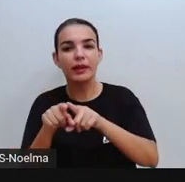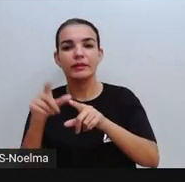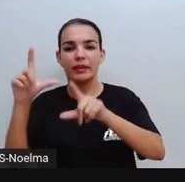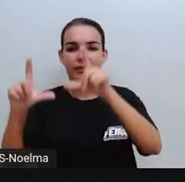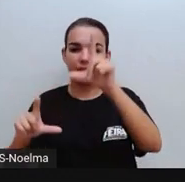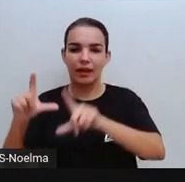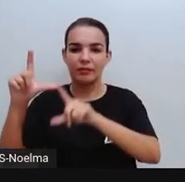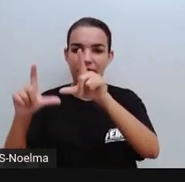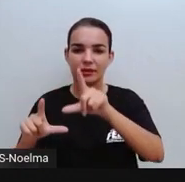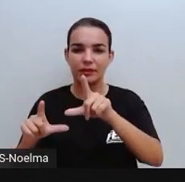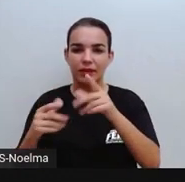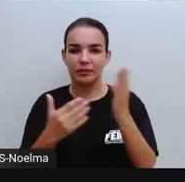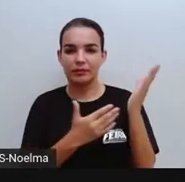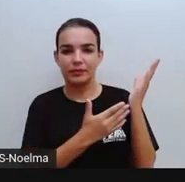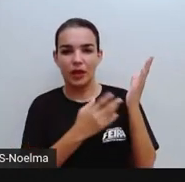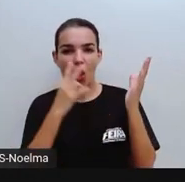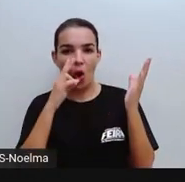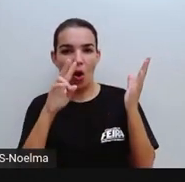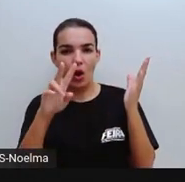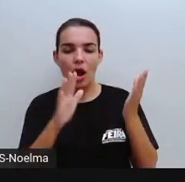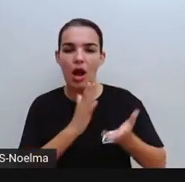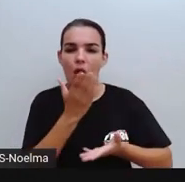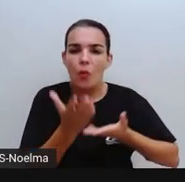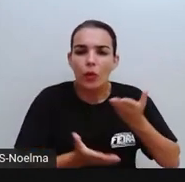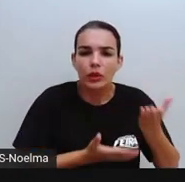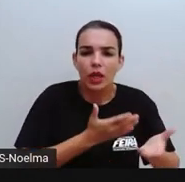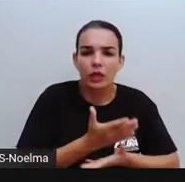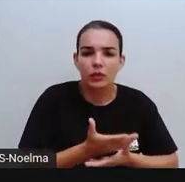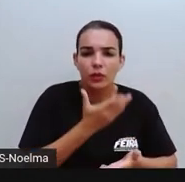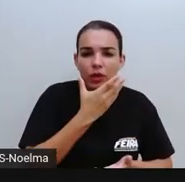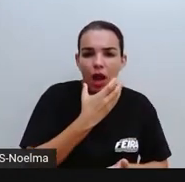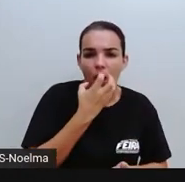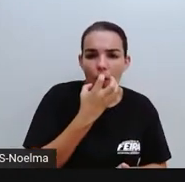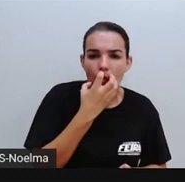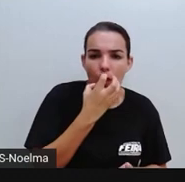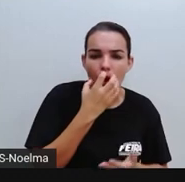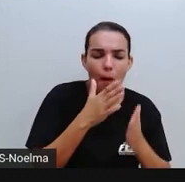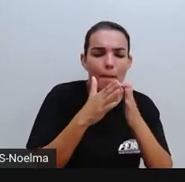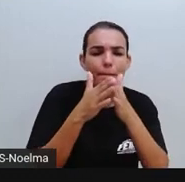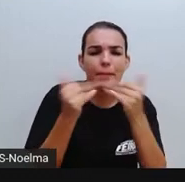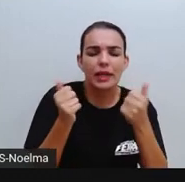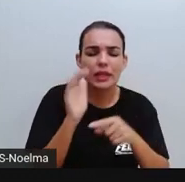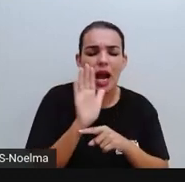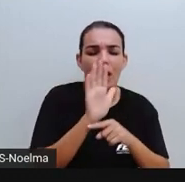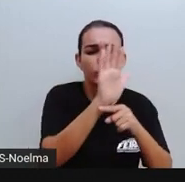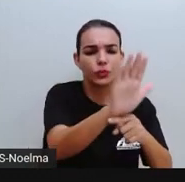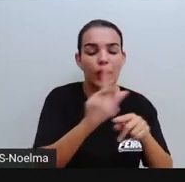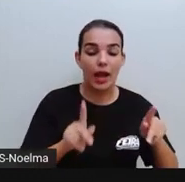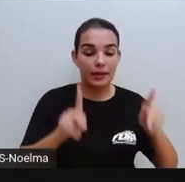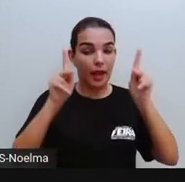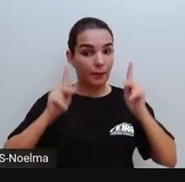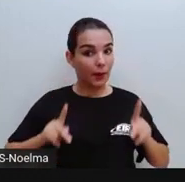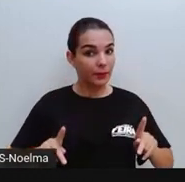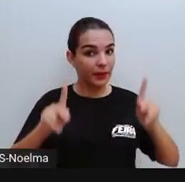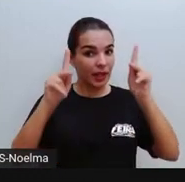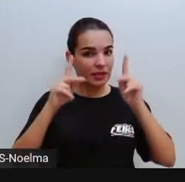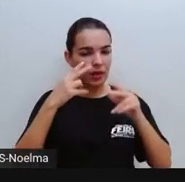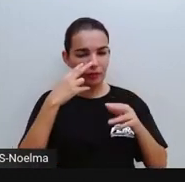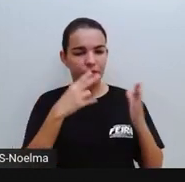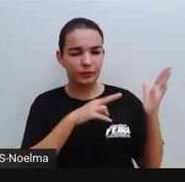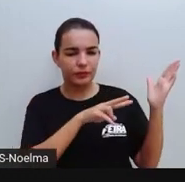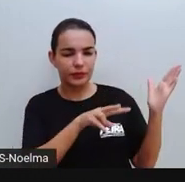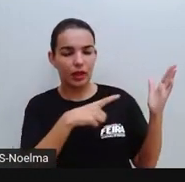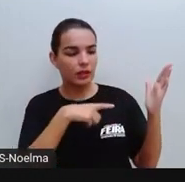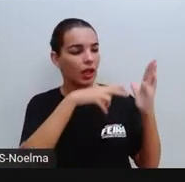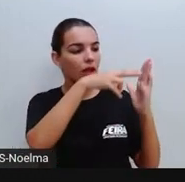lá cuidadora de cães pede ajuda da população então é é uma linguagem ali bem